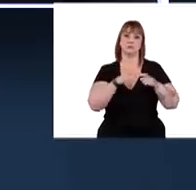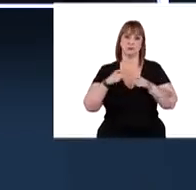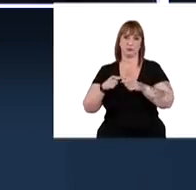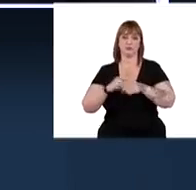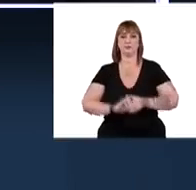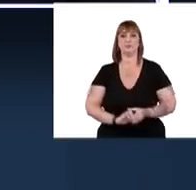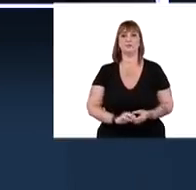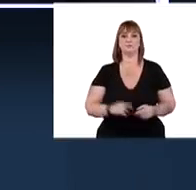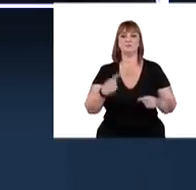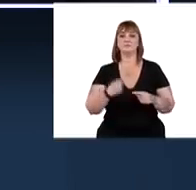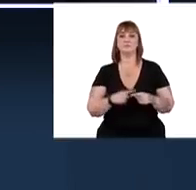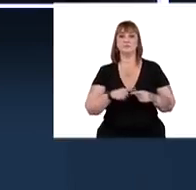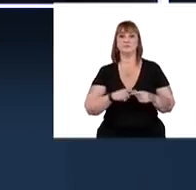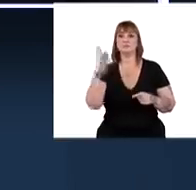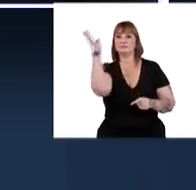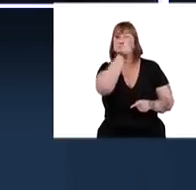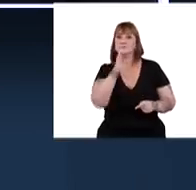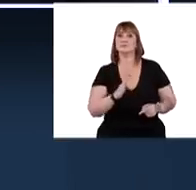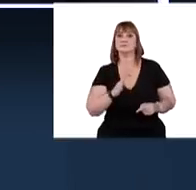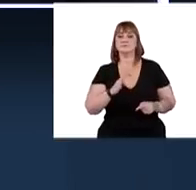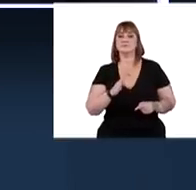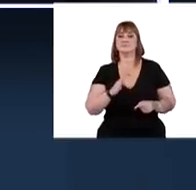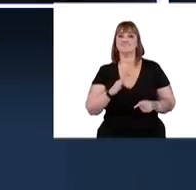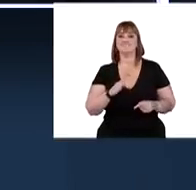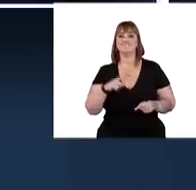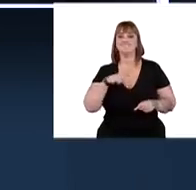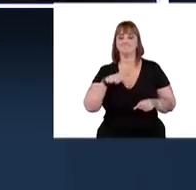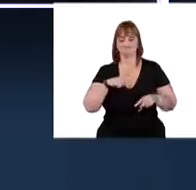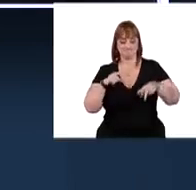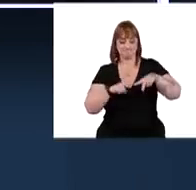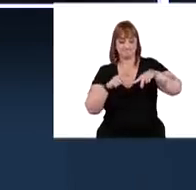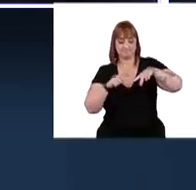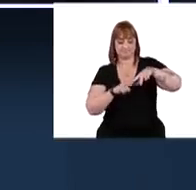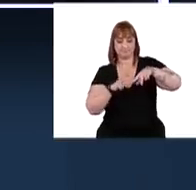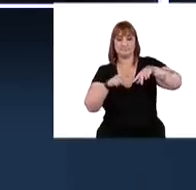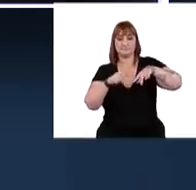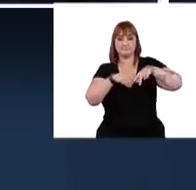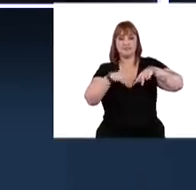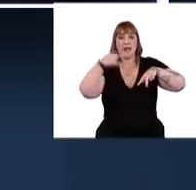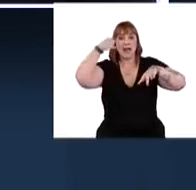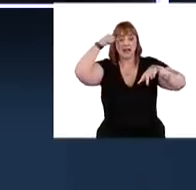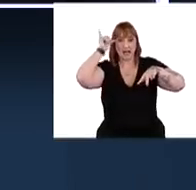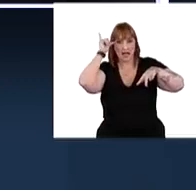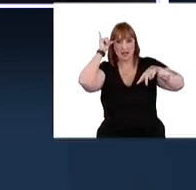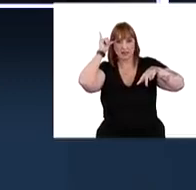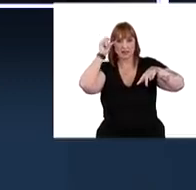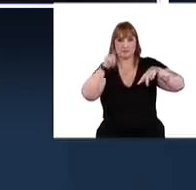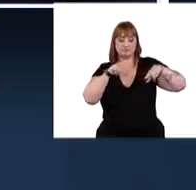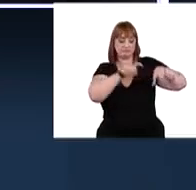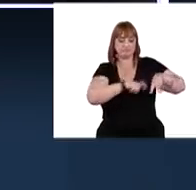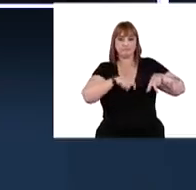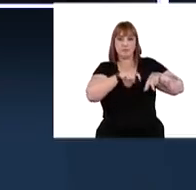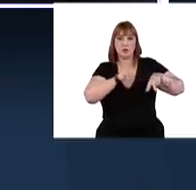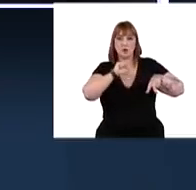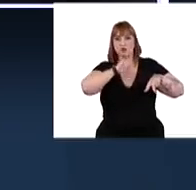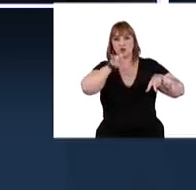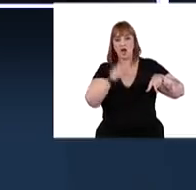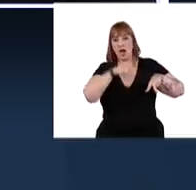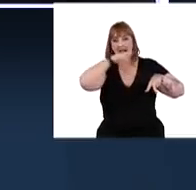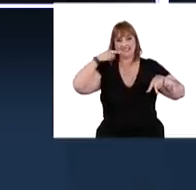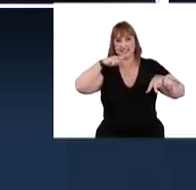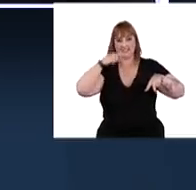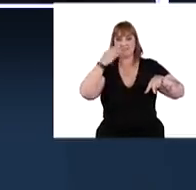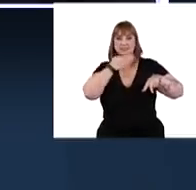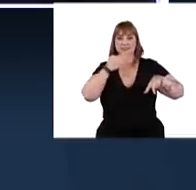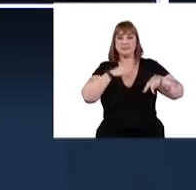Porque o Brasil ele está bem nesse tripé, né? Que é gado, agronegócio, né? Soja, cana-de-açúcar,